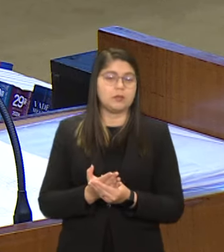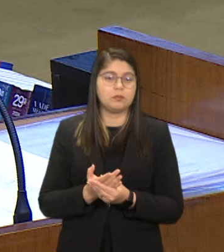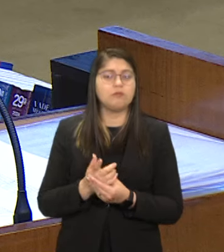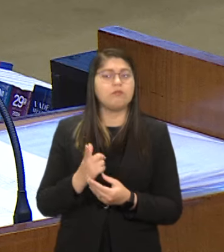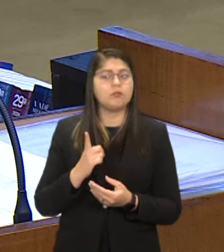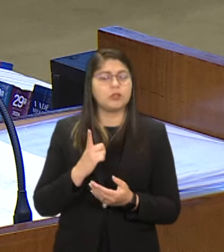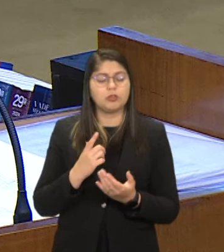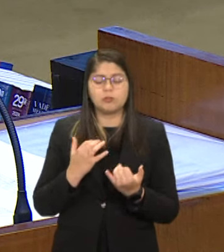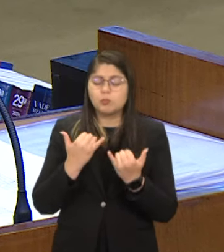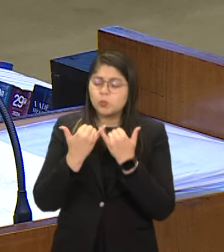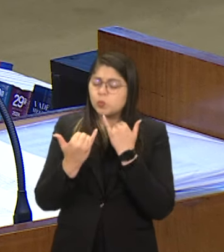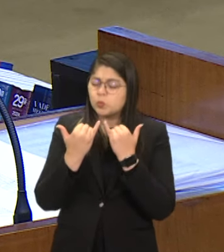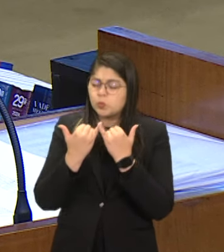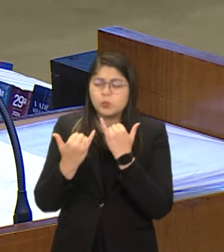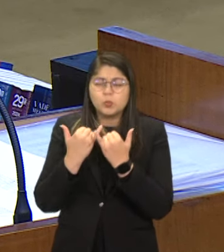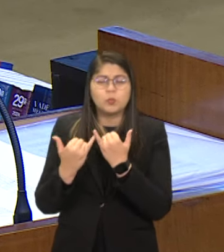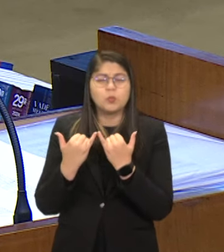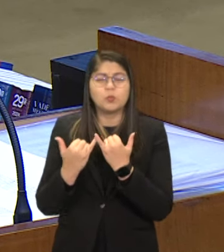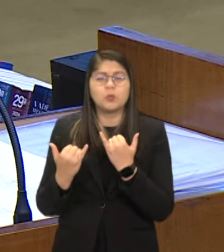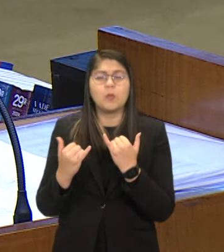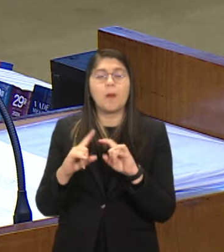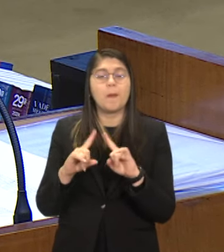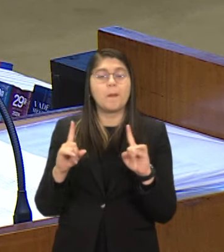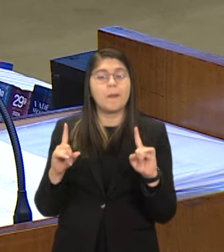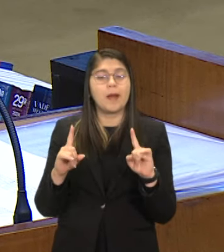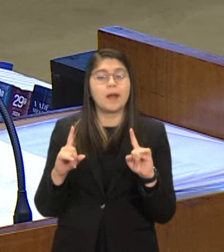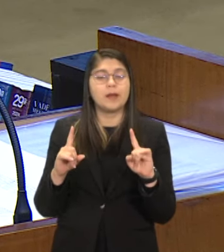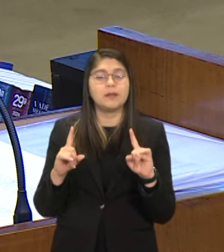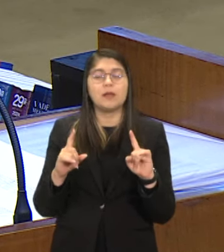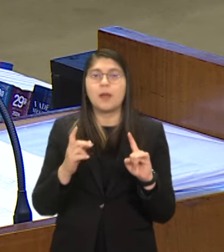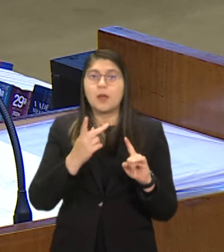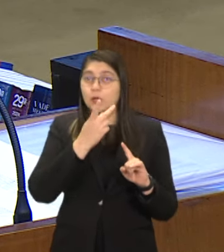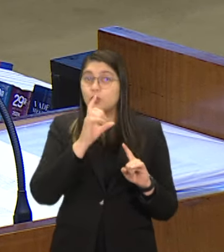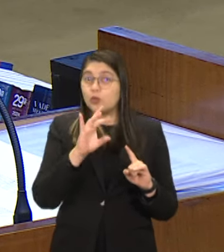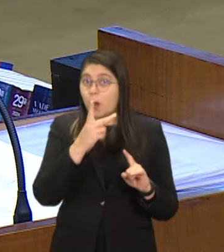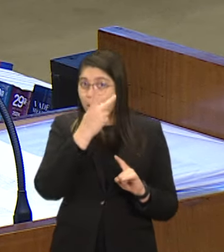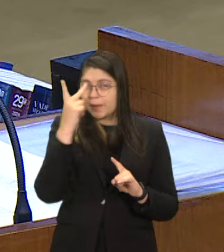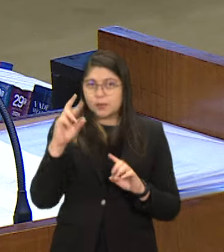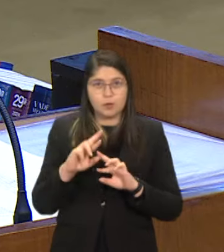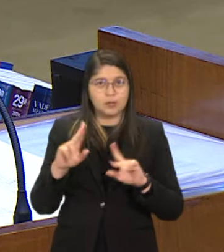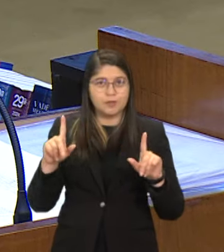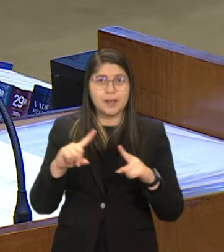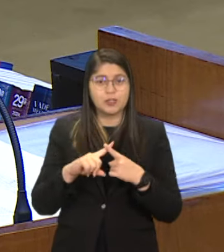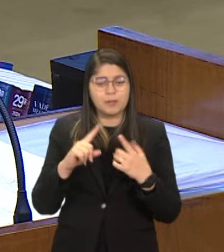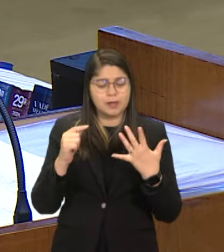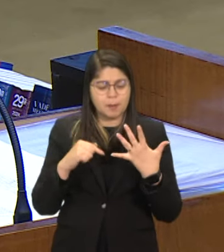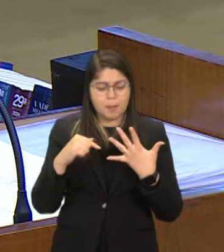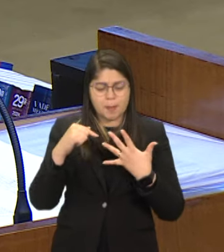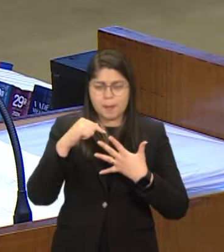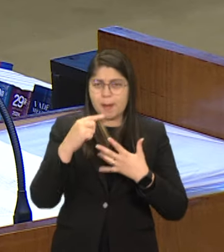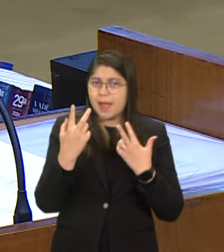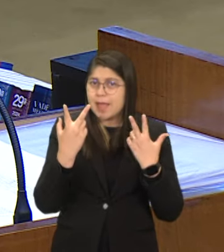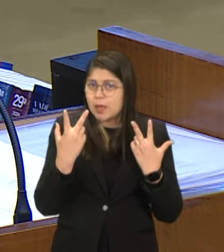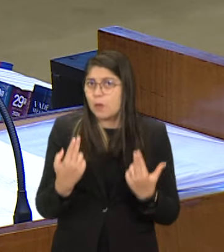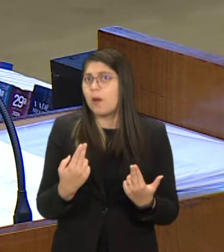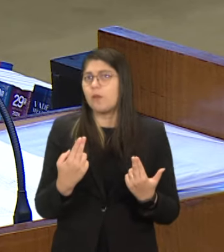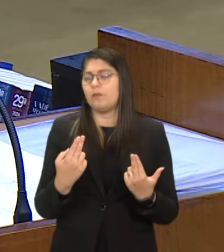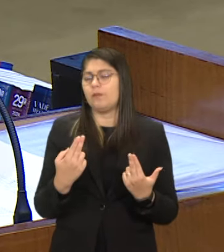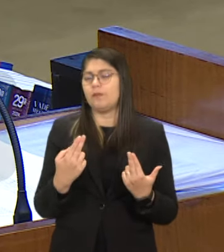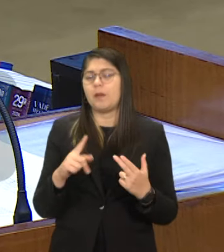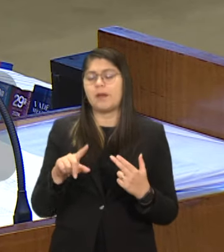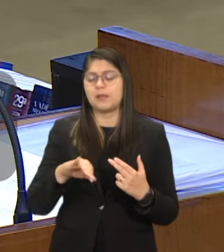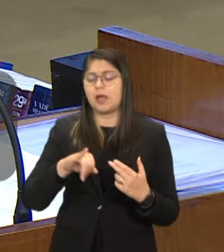rigorosamente igual, salvo em relação aos destinatários dos crimes. Ali, os